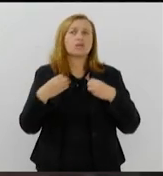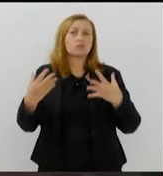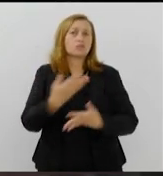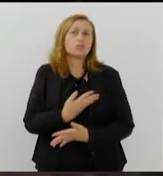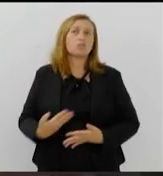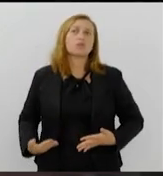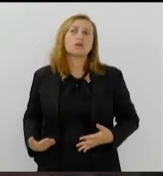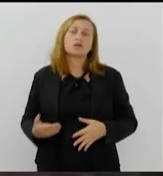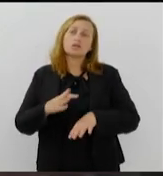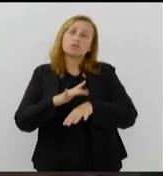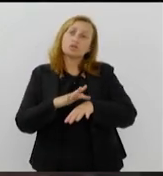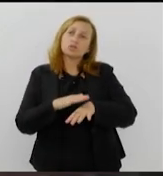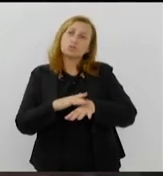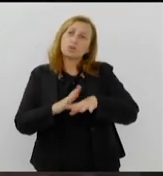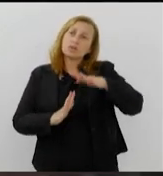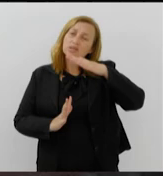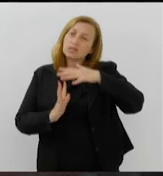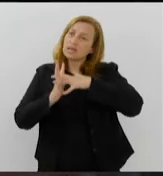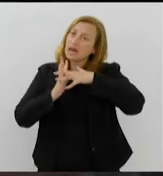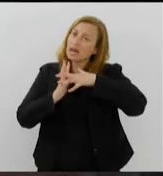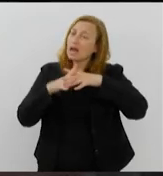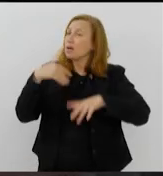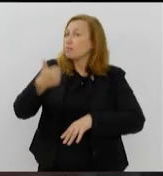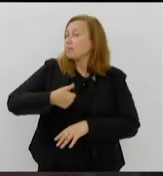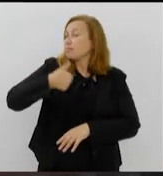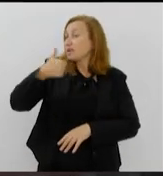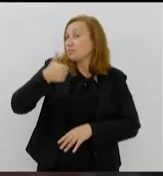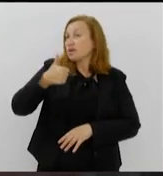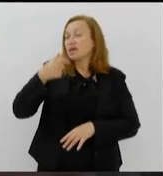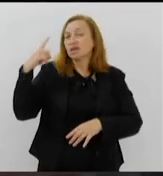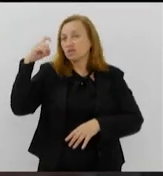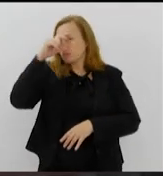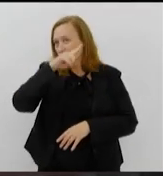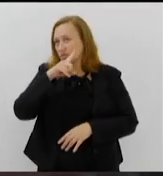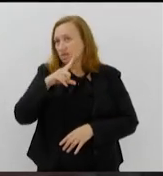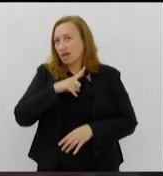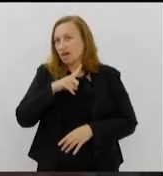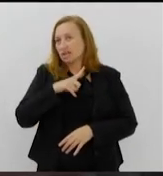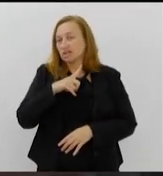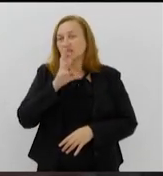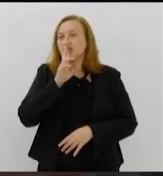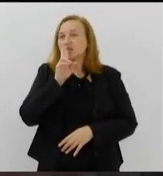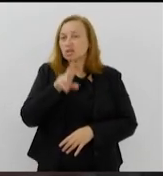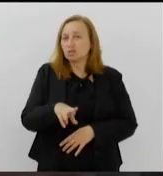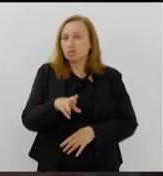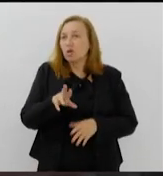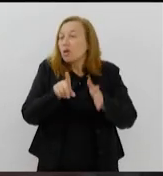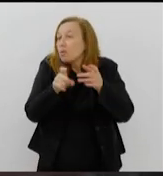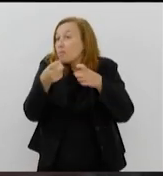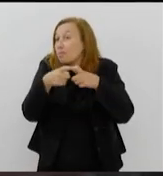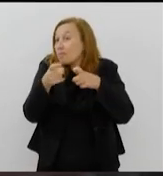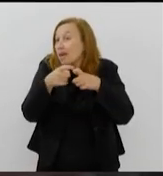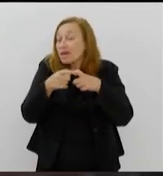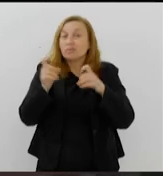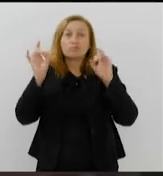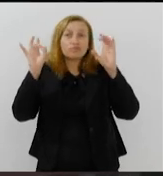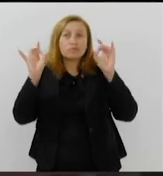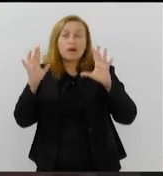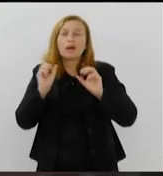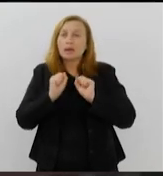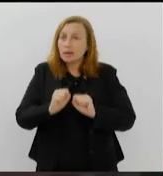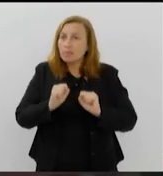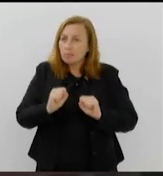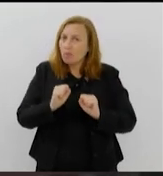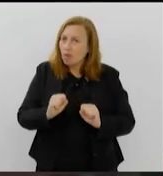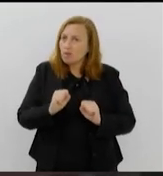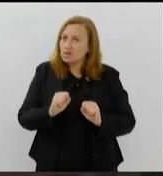sobre as doenças raras. Primeiro, a dificuldade de diagnóstico, médicos especializados que possam